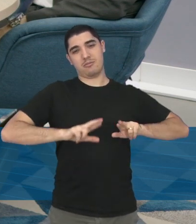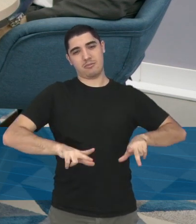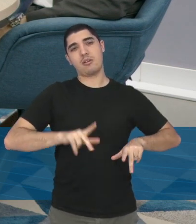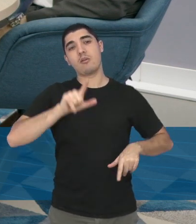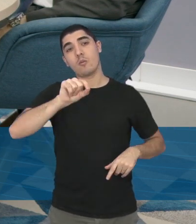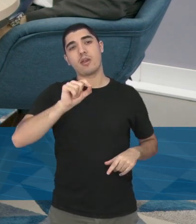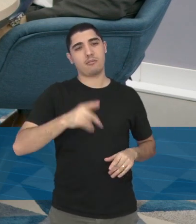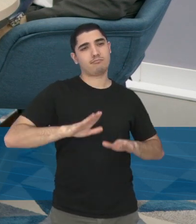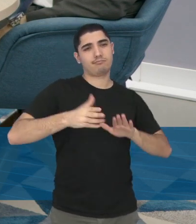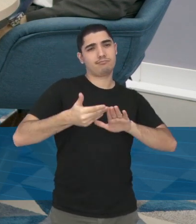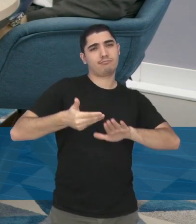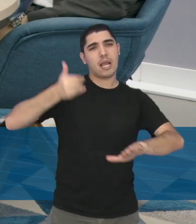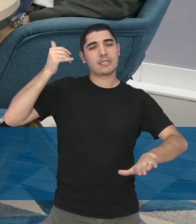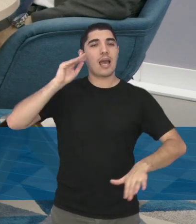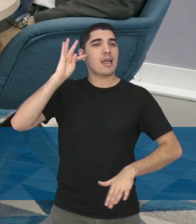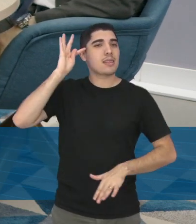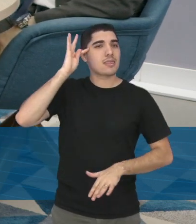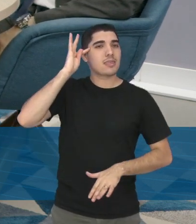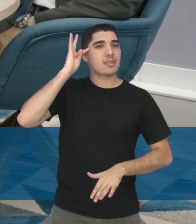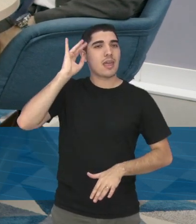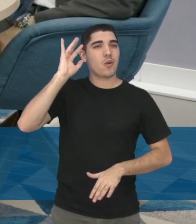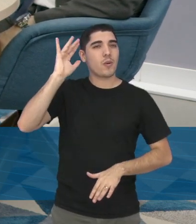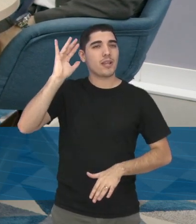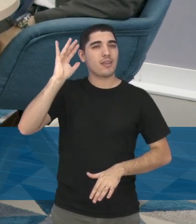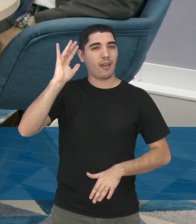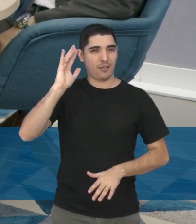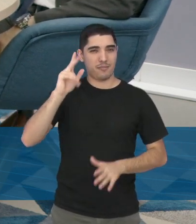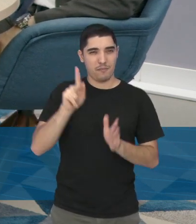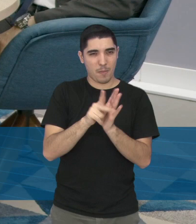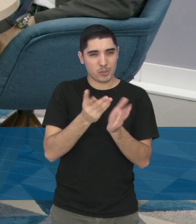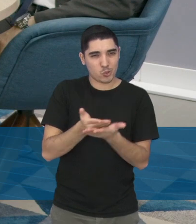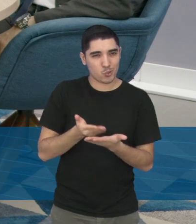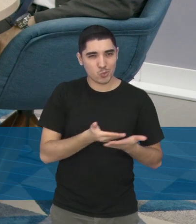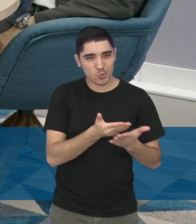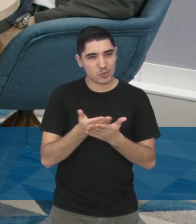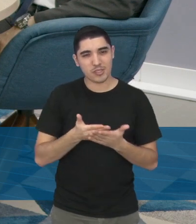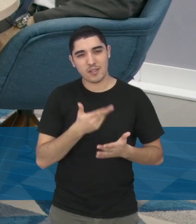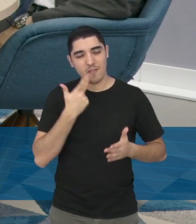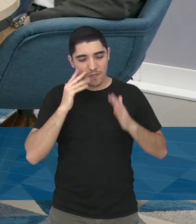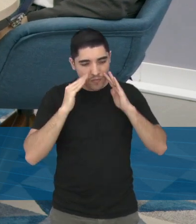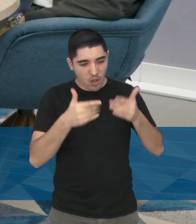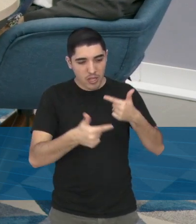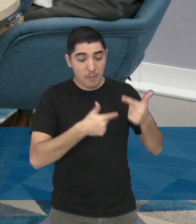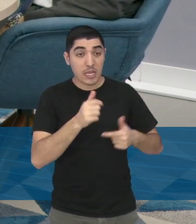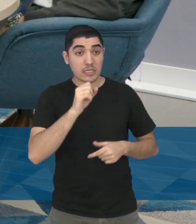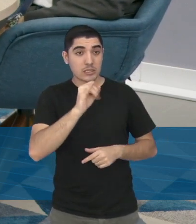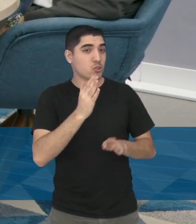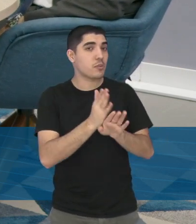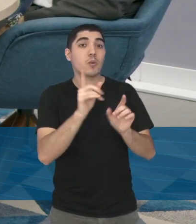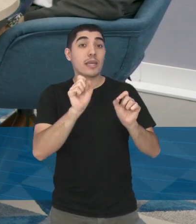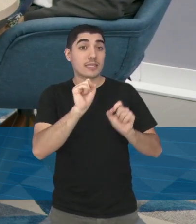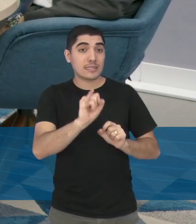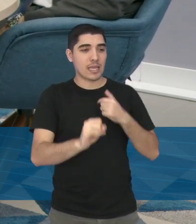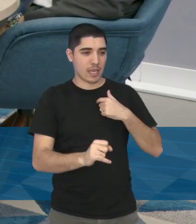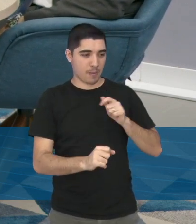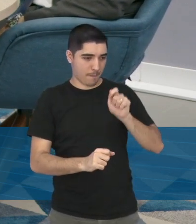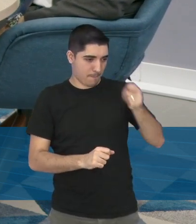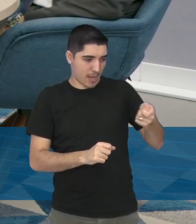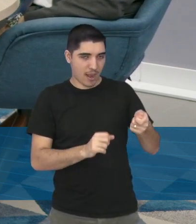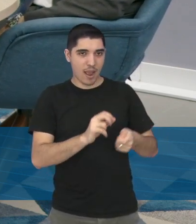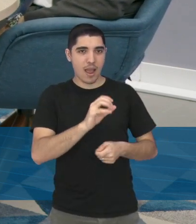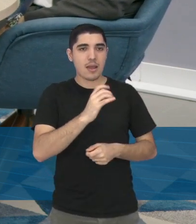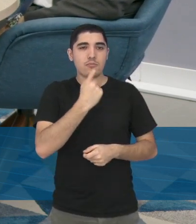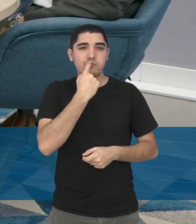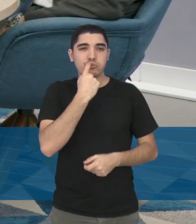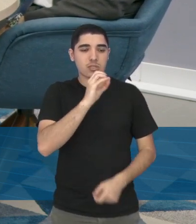vem lá da teoria da industrialização, né? Quando descobriram que se você pagasse 50 centavos